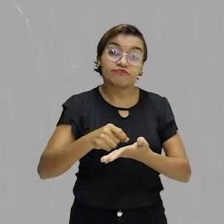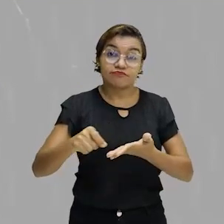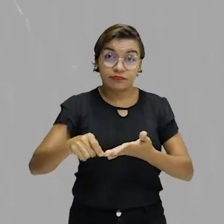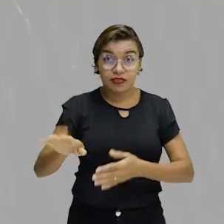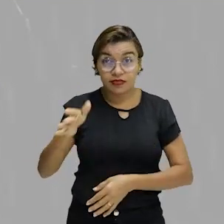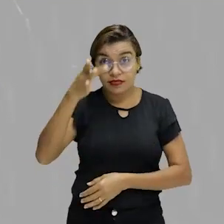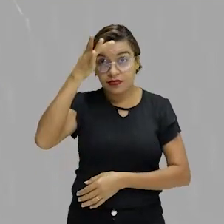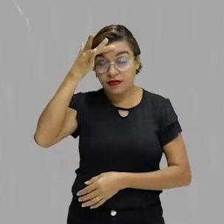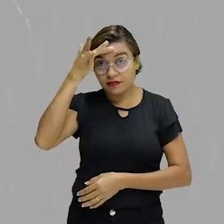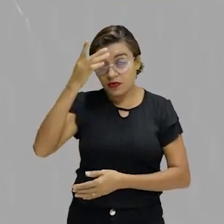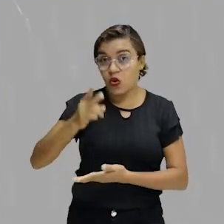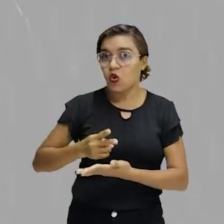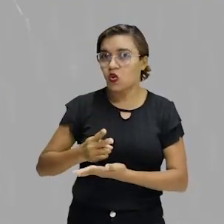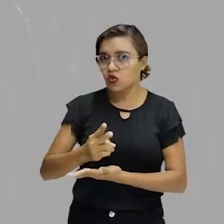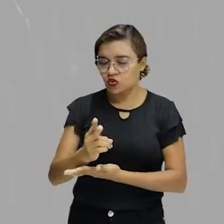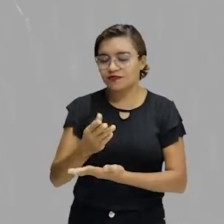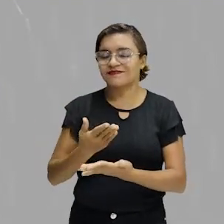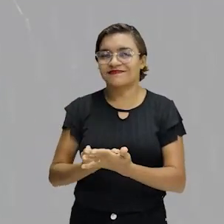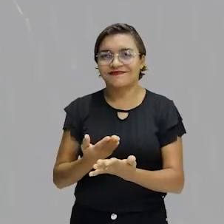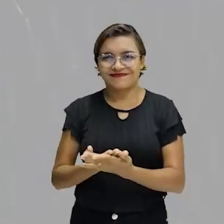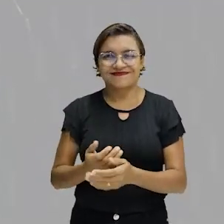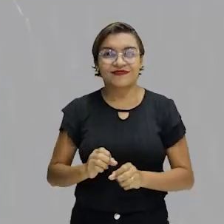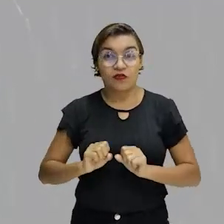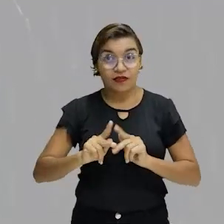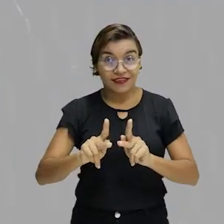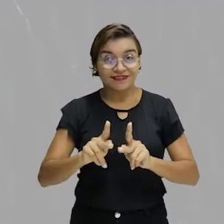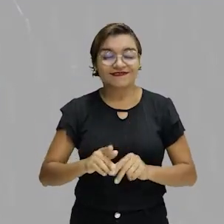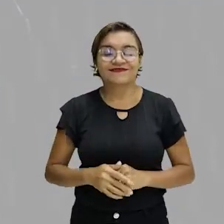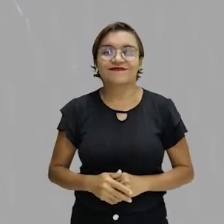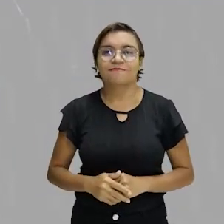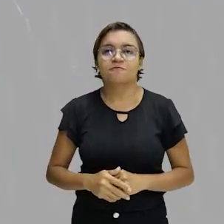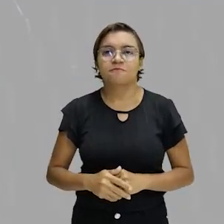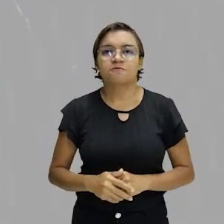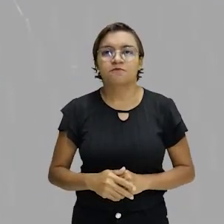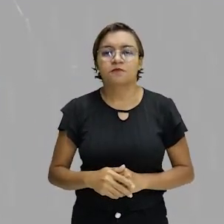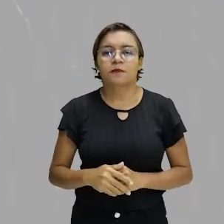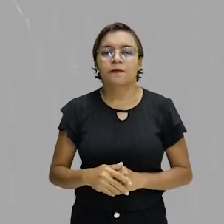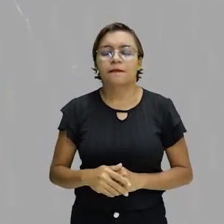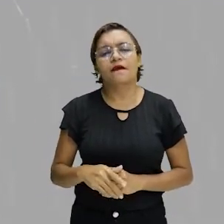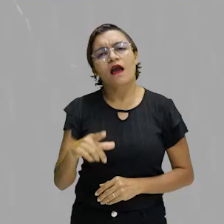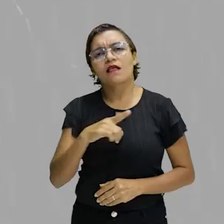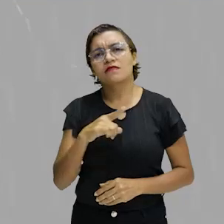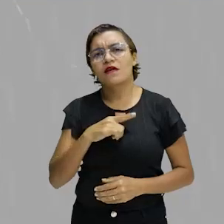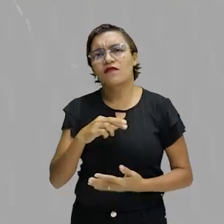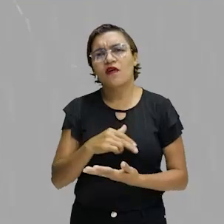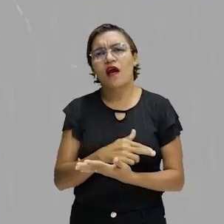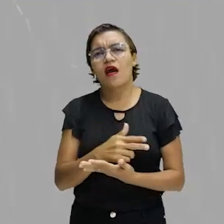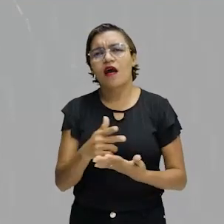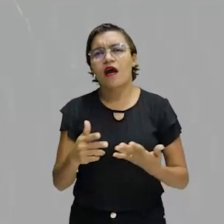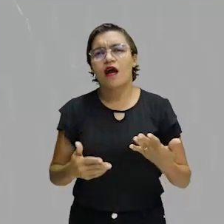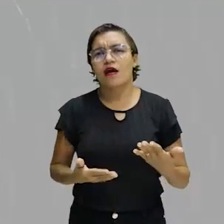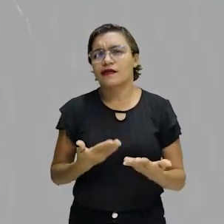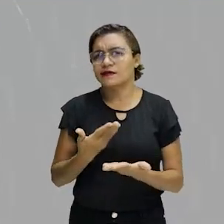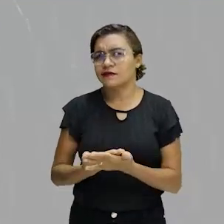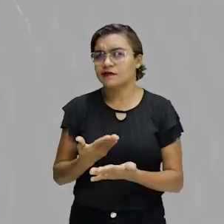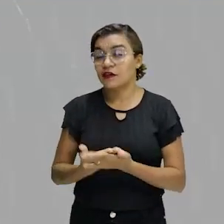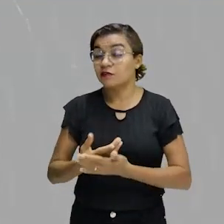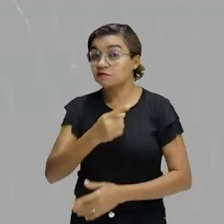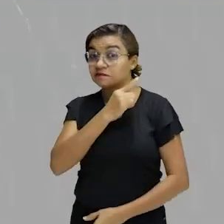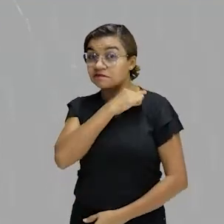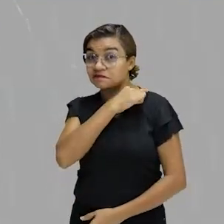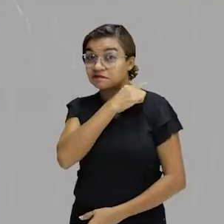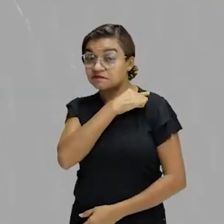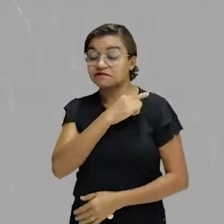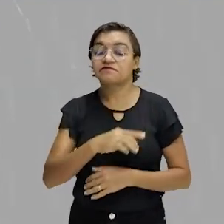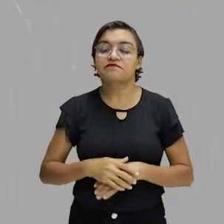aí você vai continuar com seus estudos show de bola estamos em uma série de aulas relacionadas ao primeiro ano do ensino